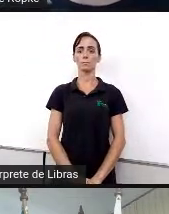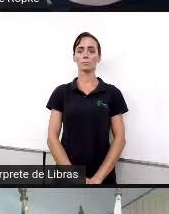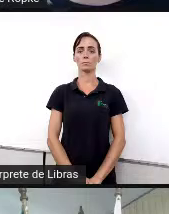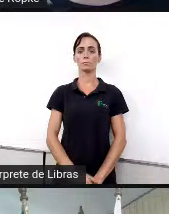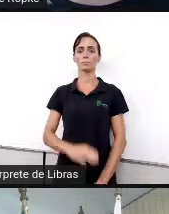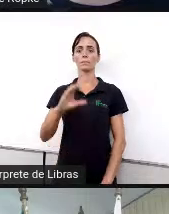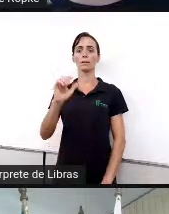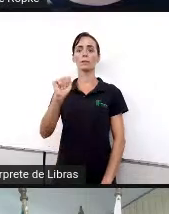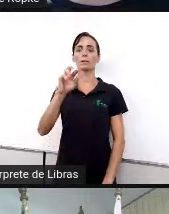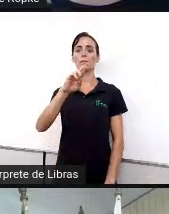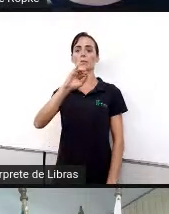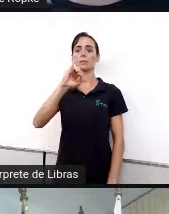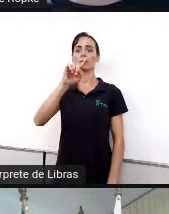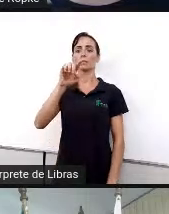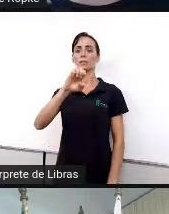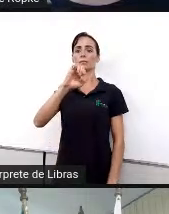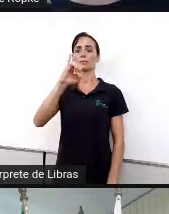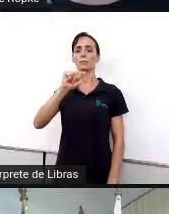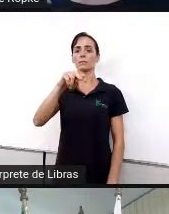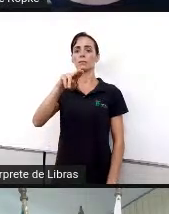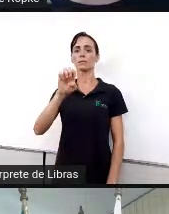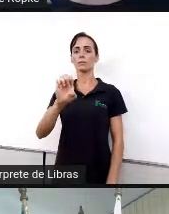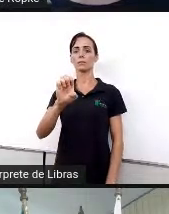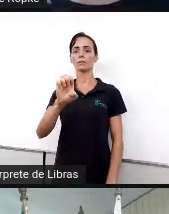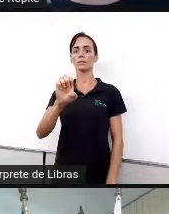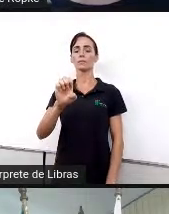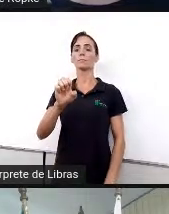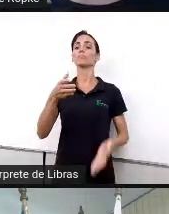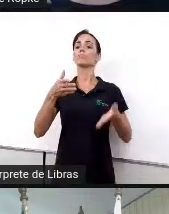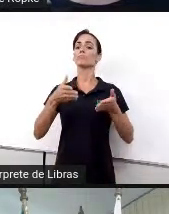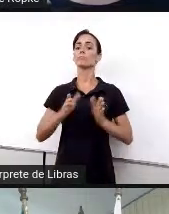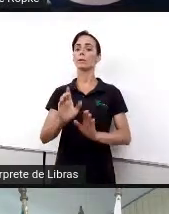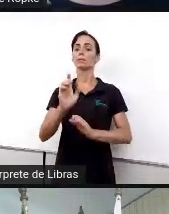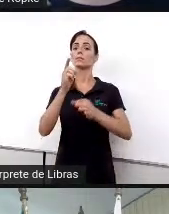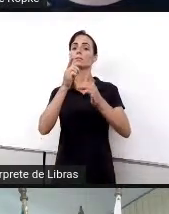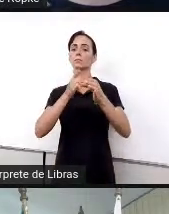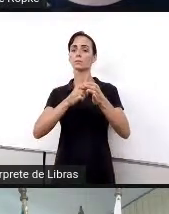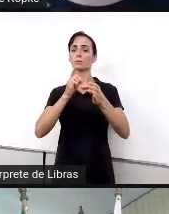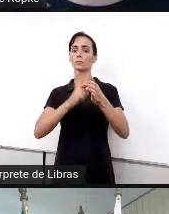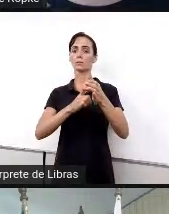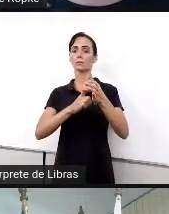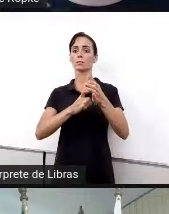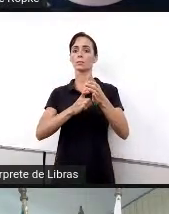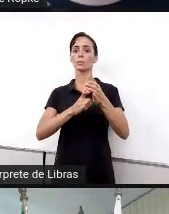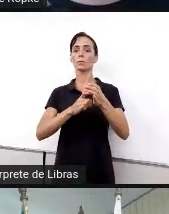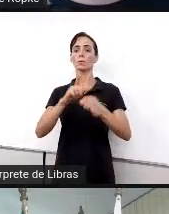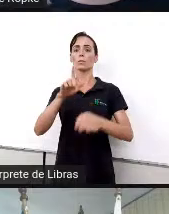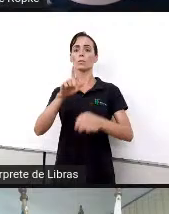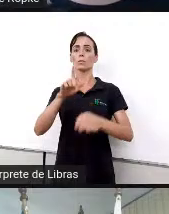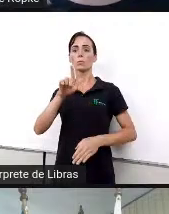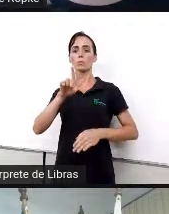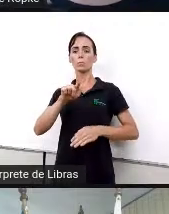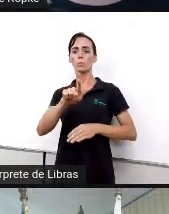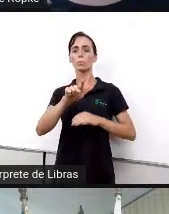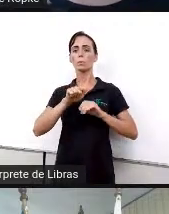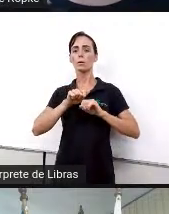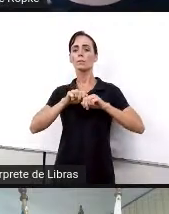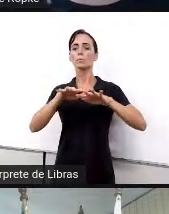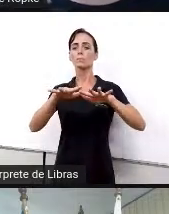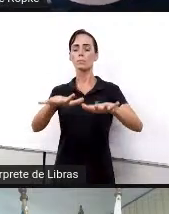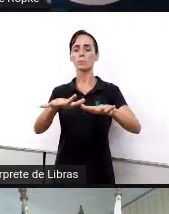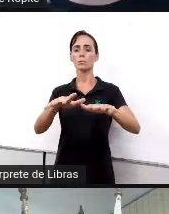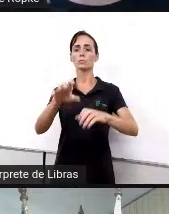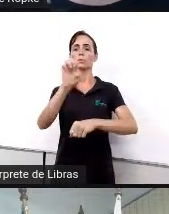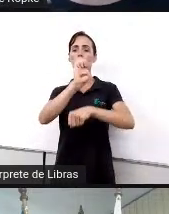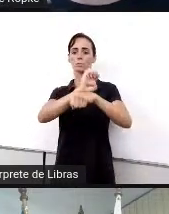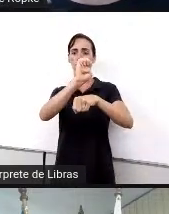Cariziane Marques de Lima, natural da cidade de Guarani das Missões, estado do Rio Grande do